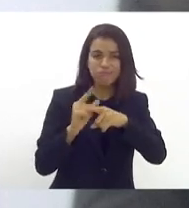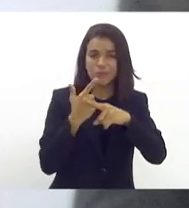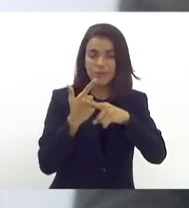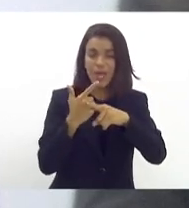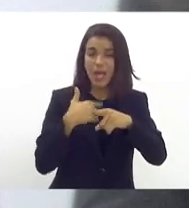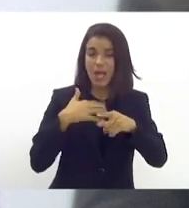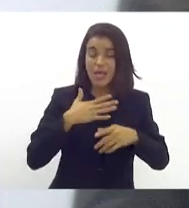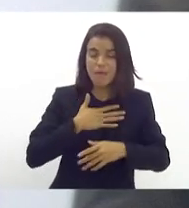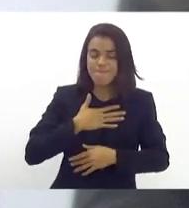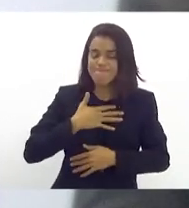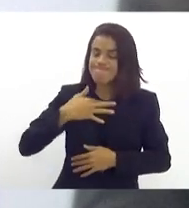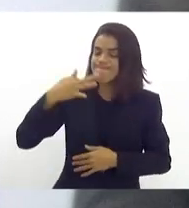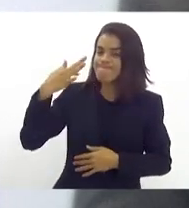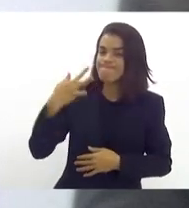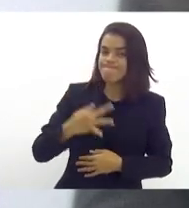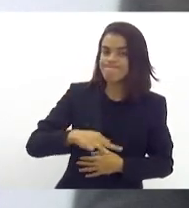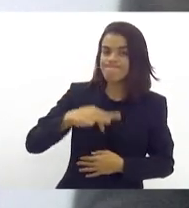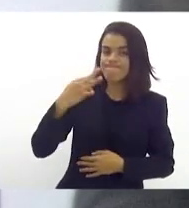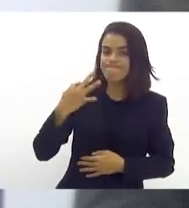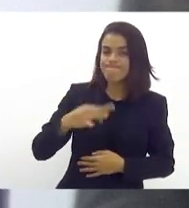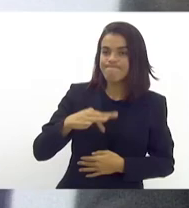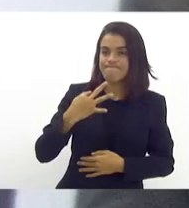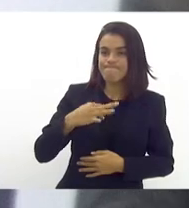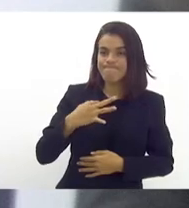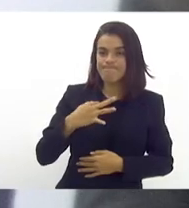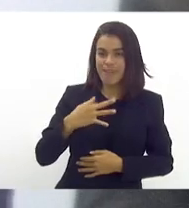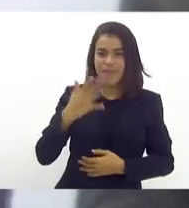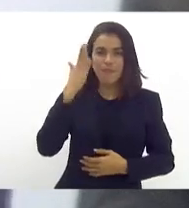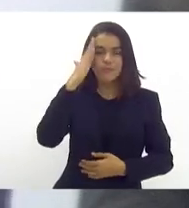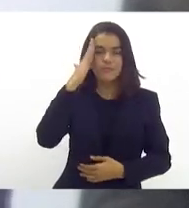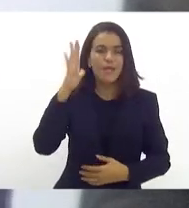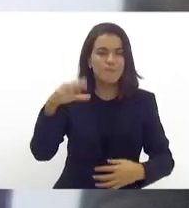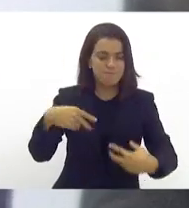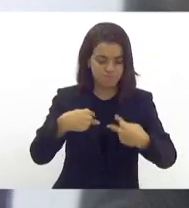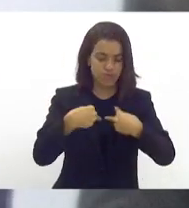minha dor só eu